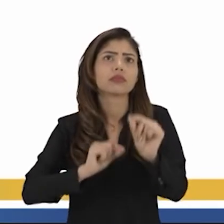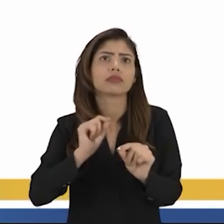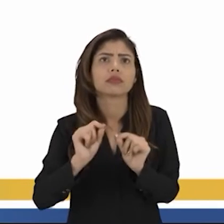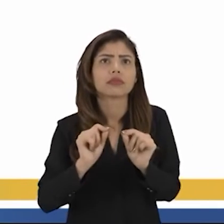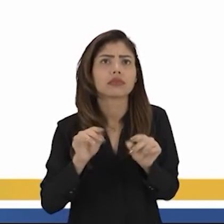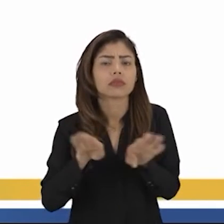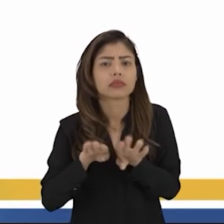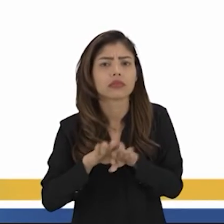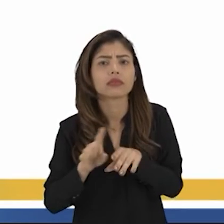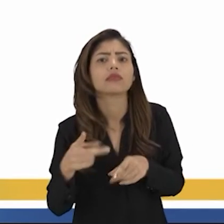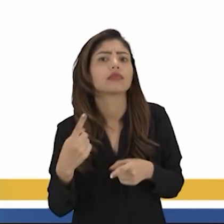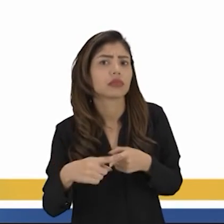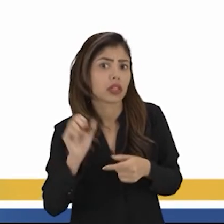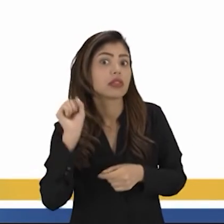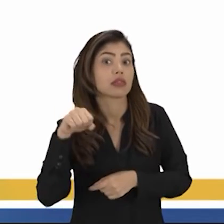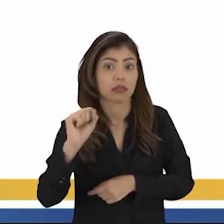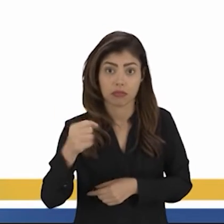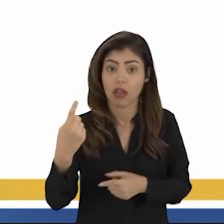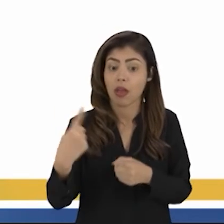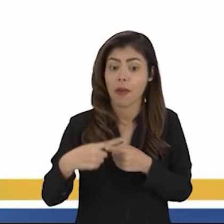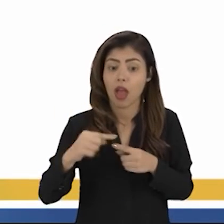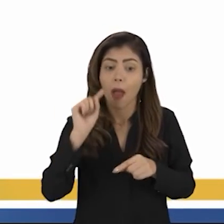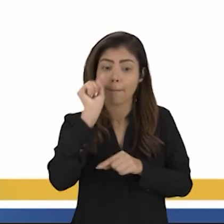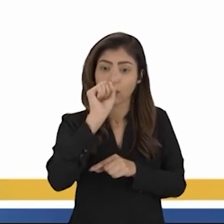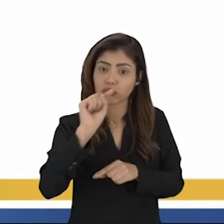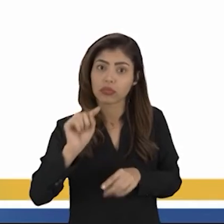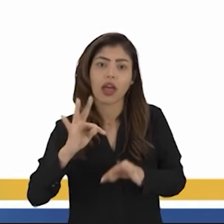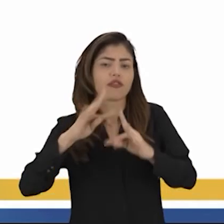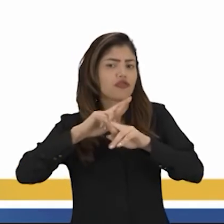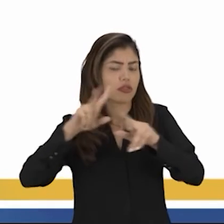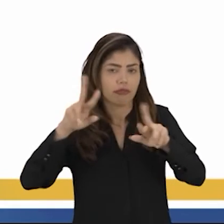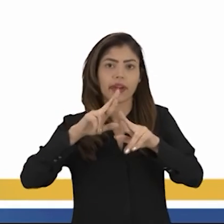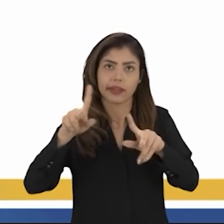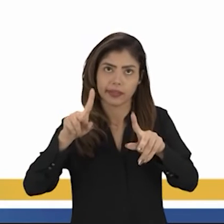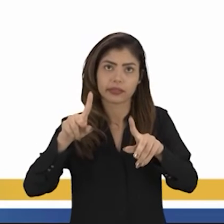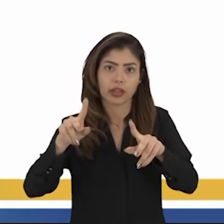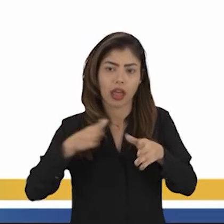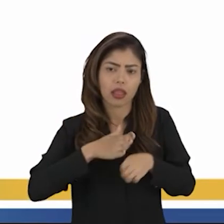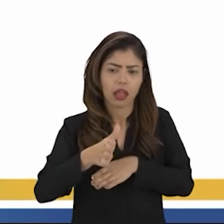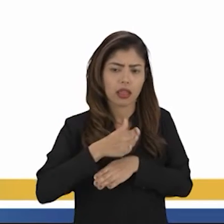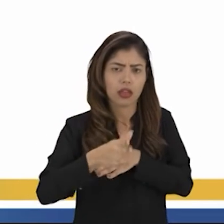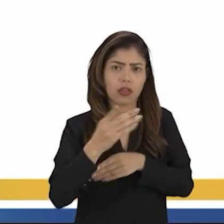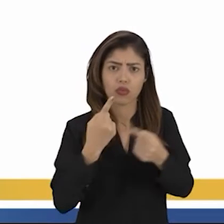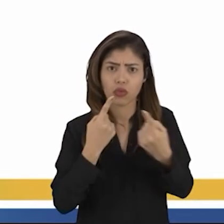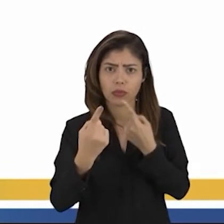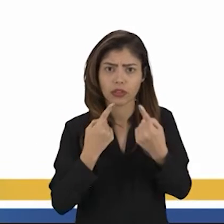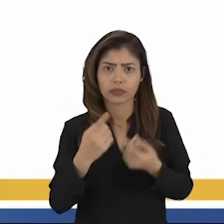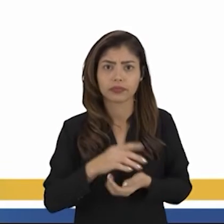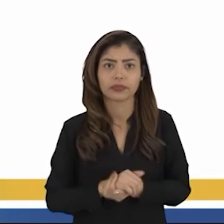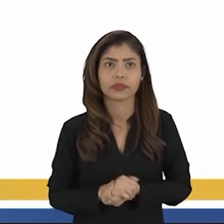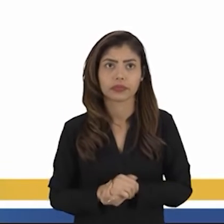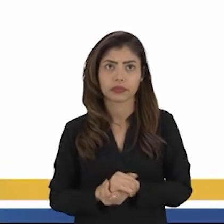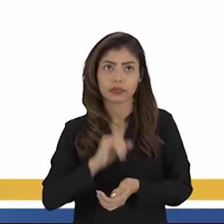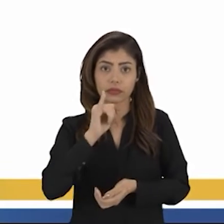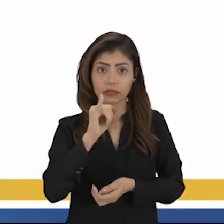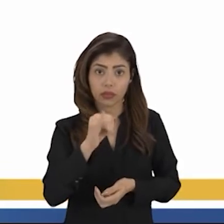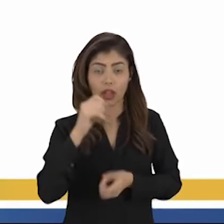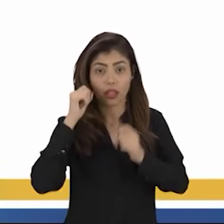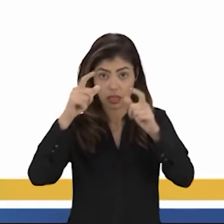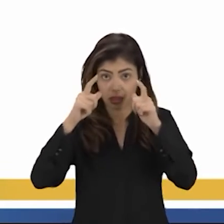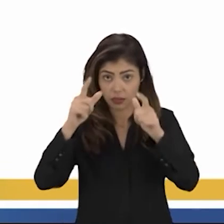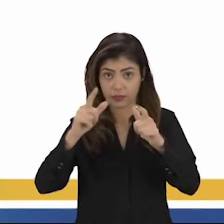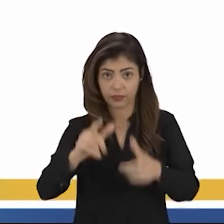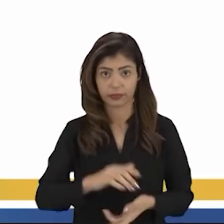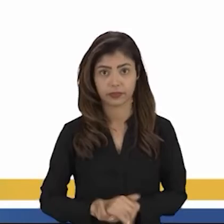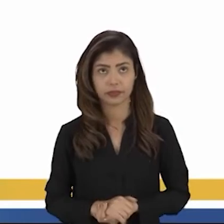muito importante pontuar. A pontuação faz total diferença na intenção do comunicador. E isso nós temos que estar